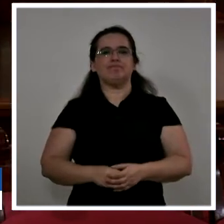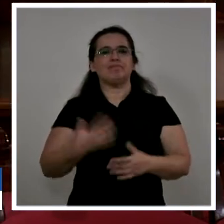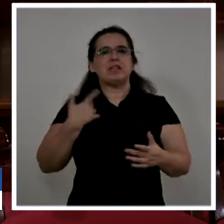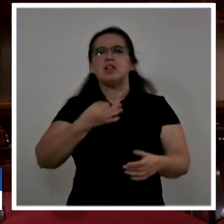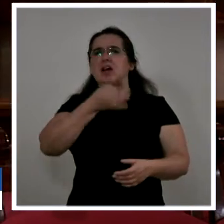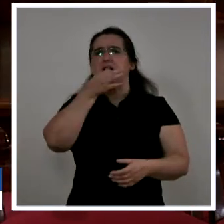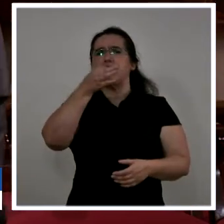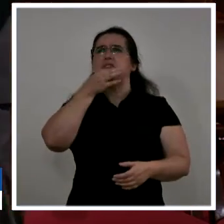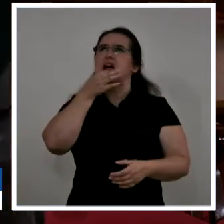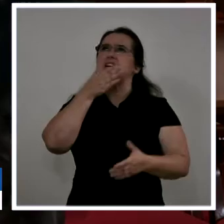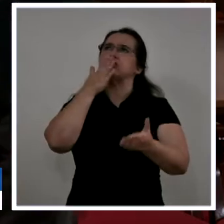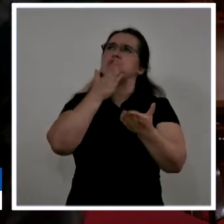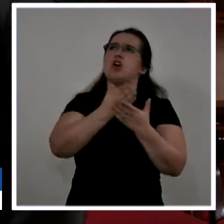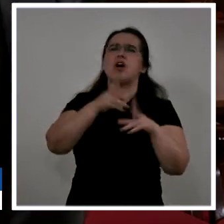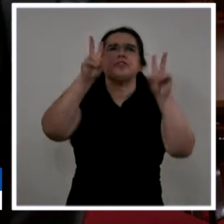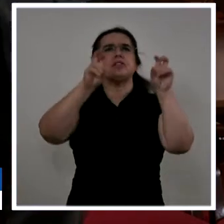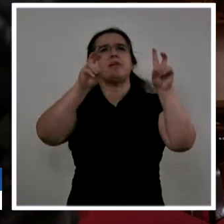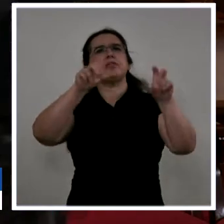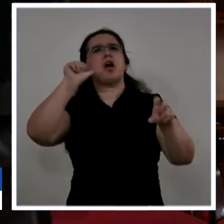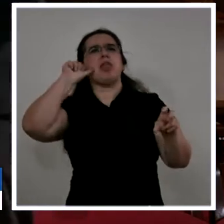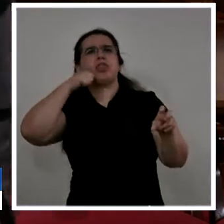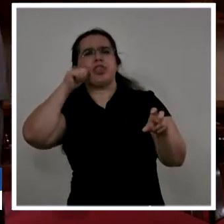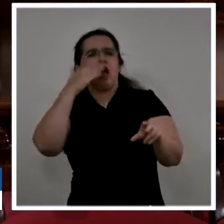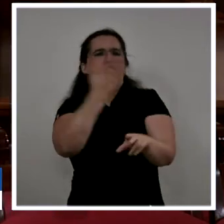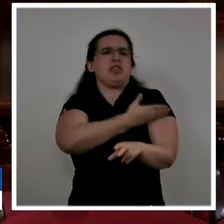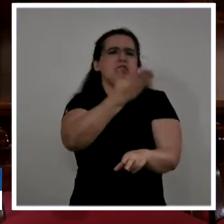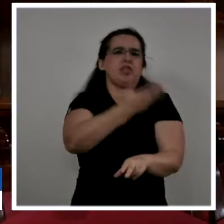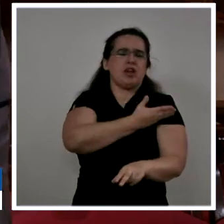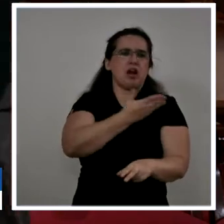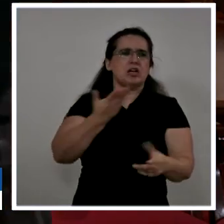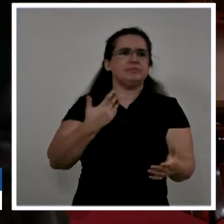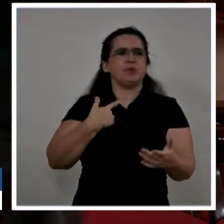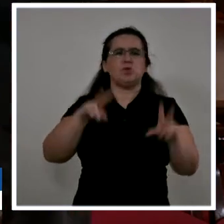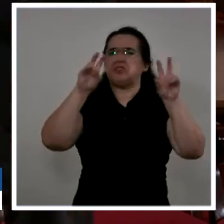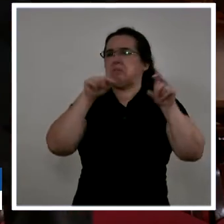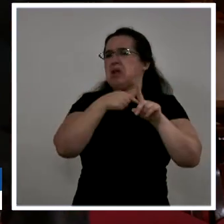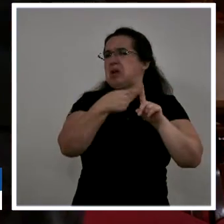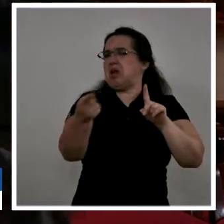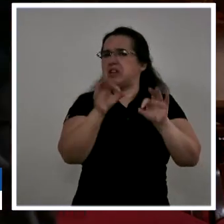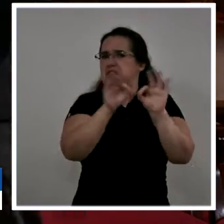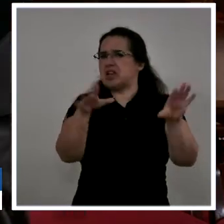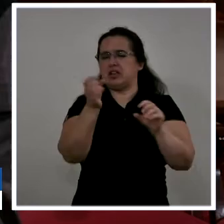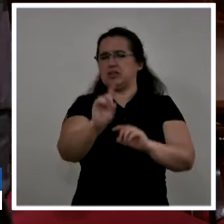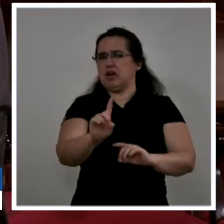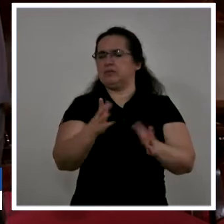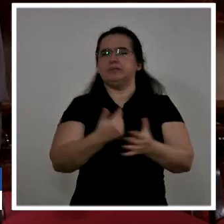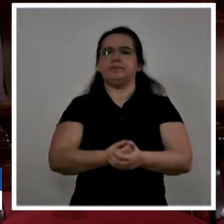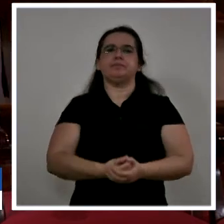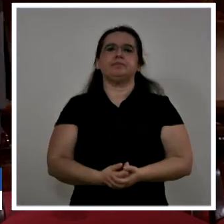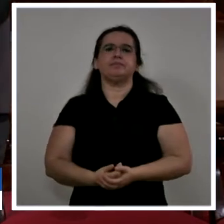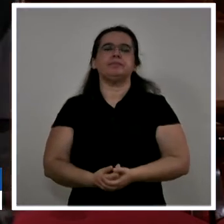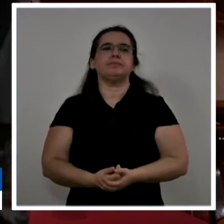não estamos a falar só de temas como o álcool ou drogas ou esse tema, tipo de temas. It